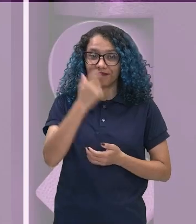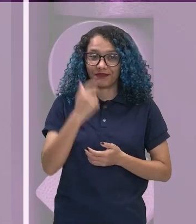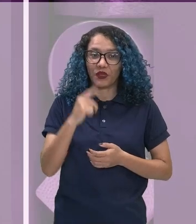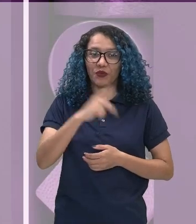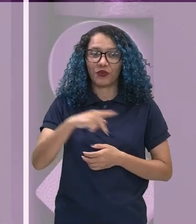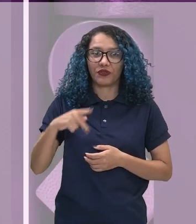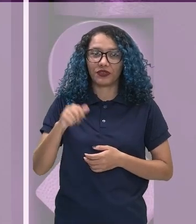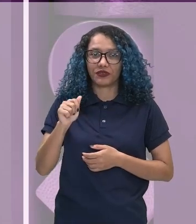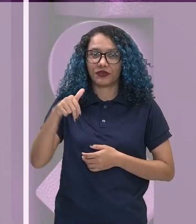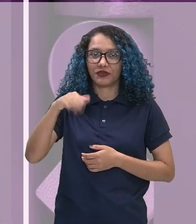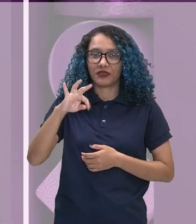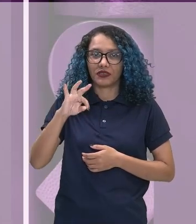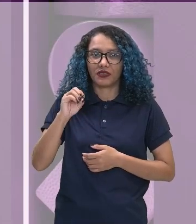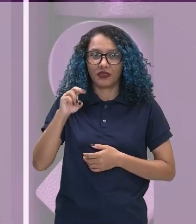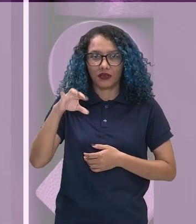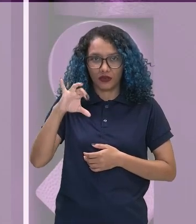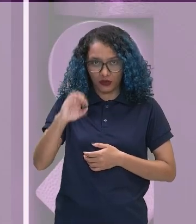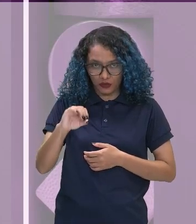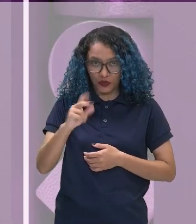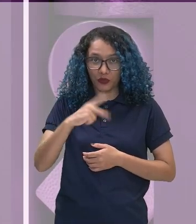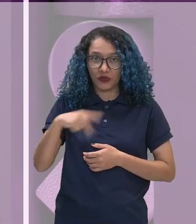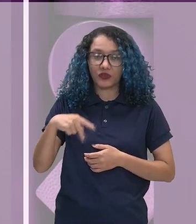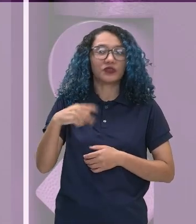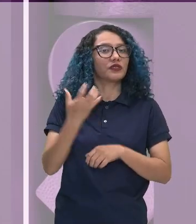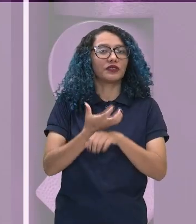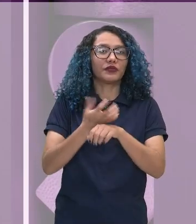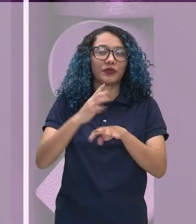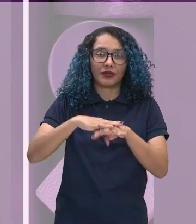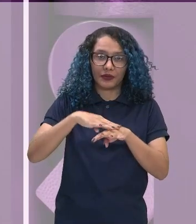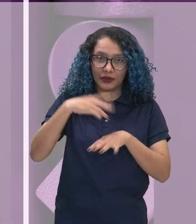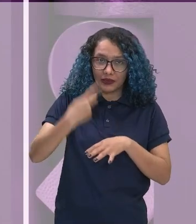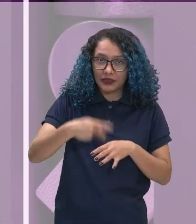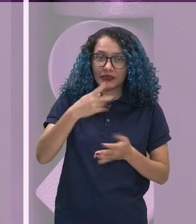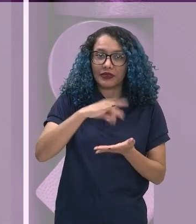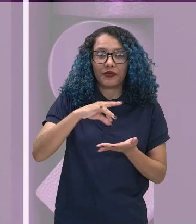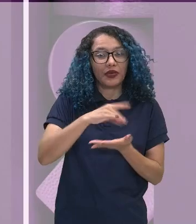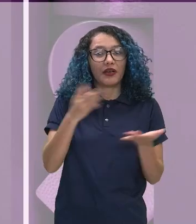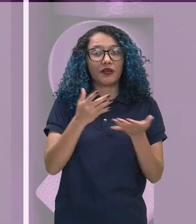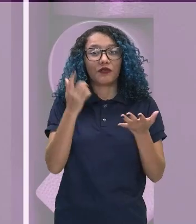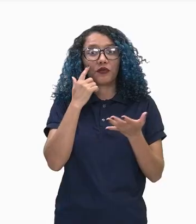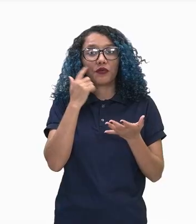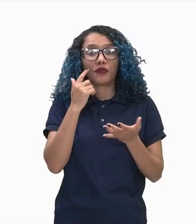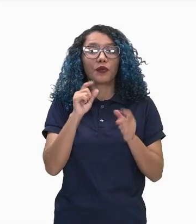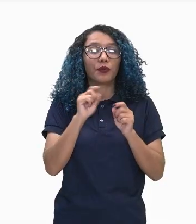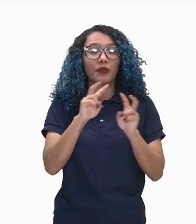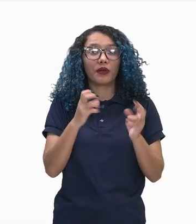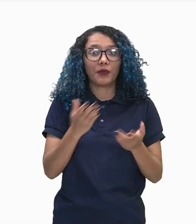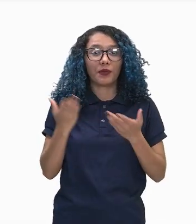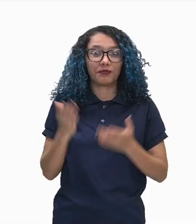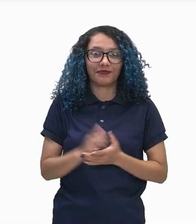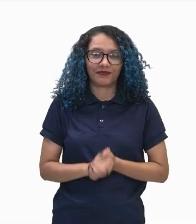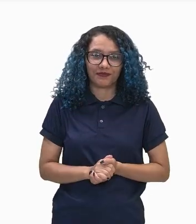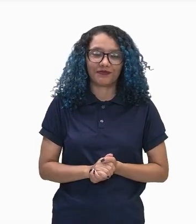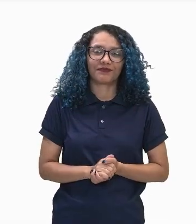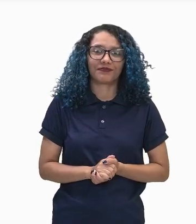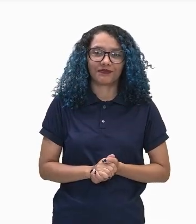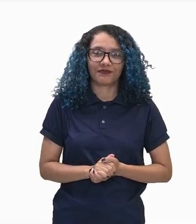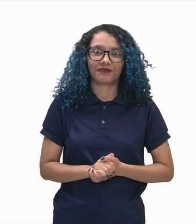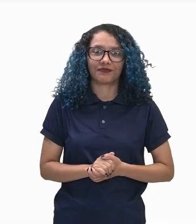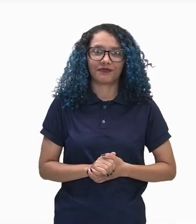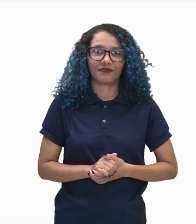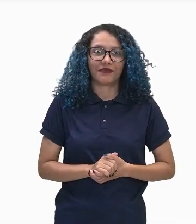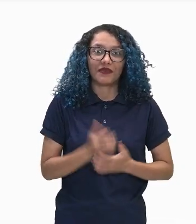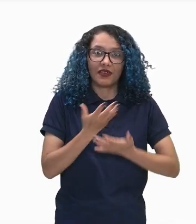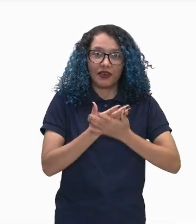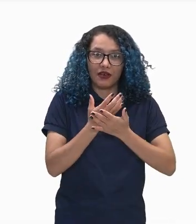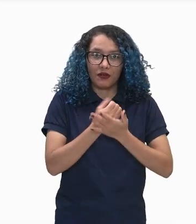professor Antônio Paulo, professor de matemática aqui do Centro de Mídia do Amazonas, e vejamos o que temos para a nossa aula de hoje, hein? Olha só, aula